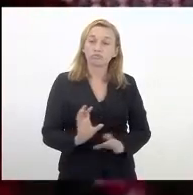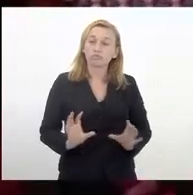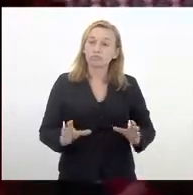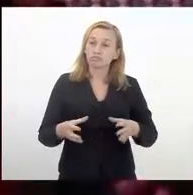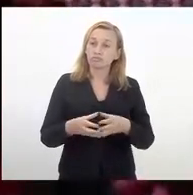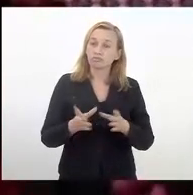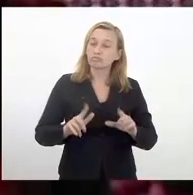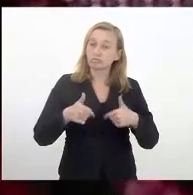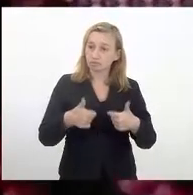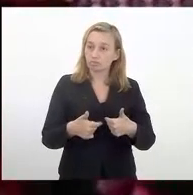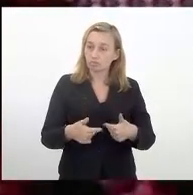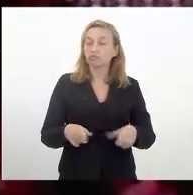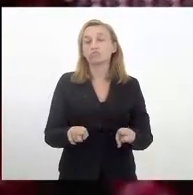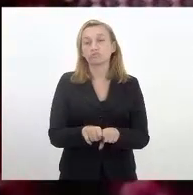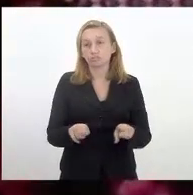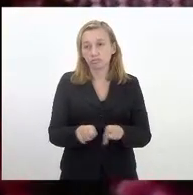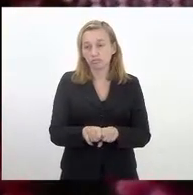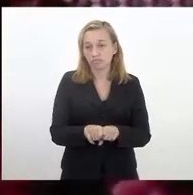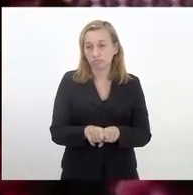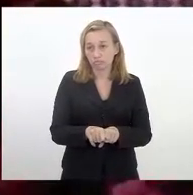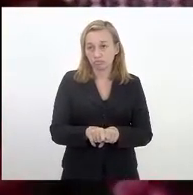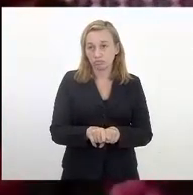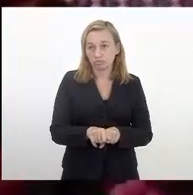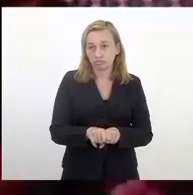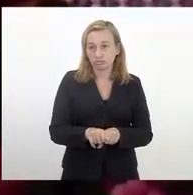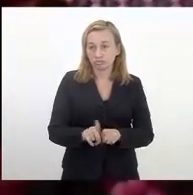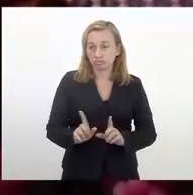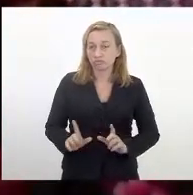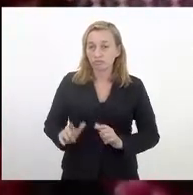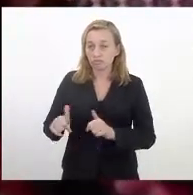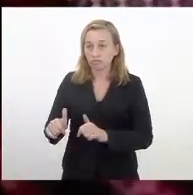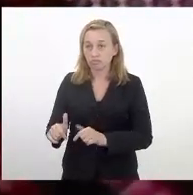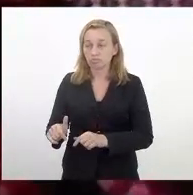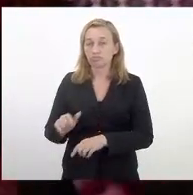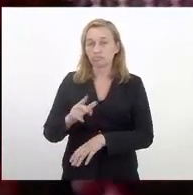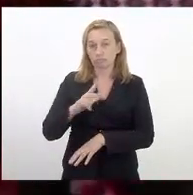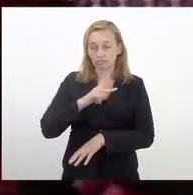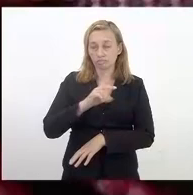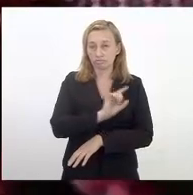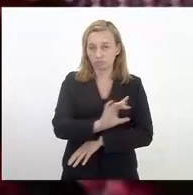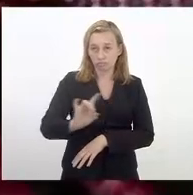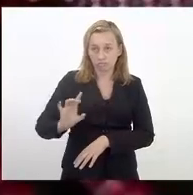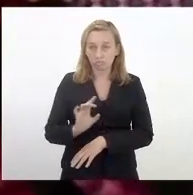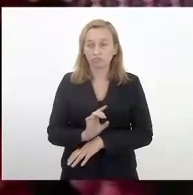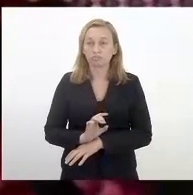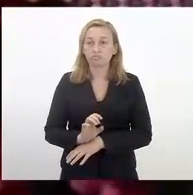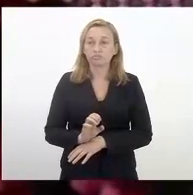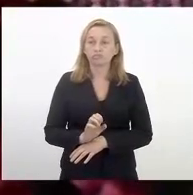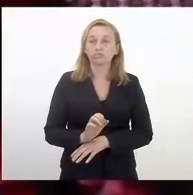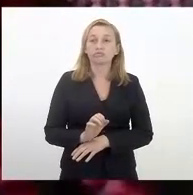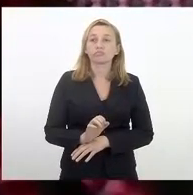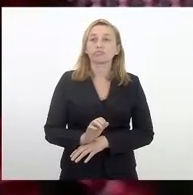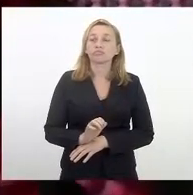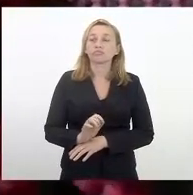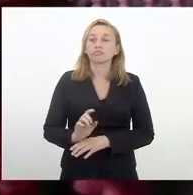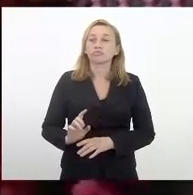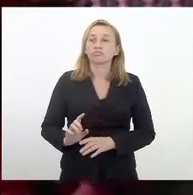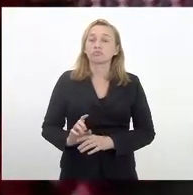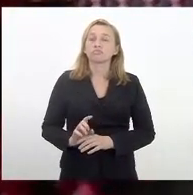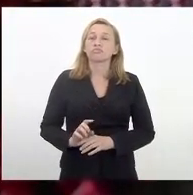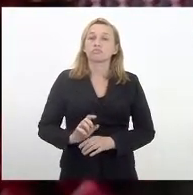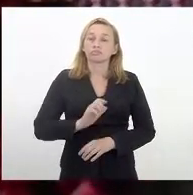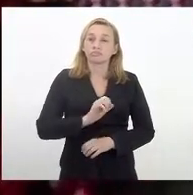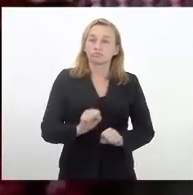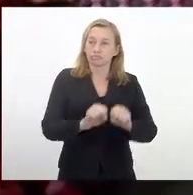também passa pelo loteamento da ação individual a efetivação de uma Assessoria fiscal né